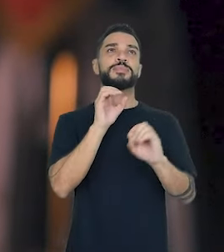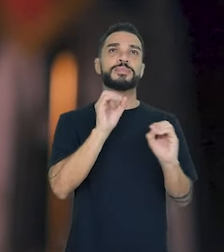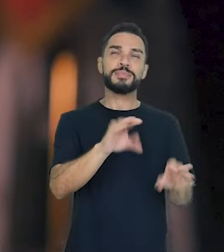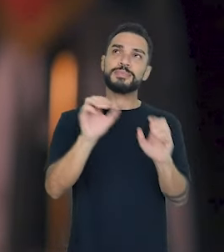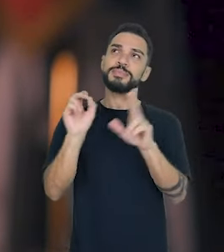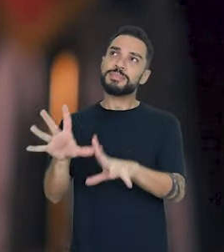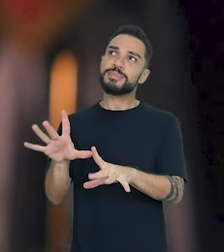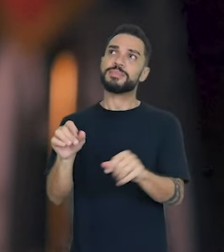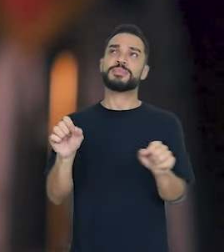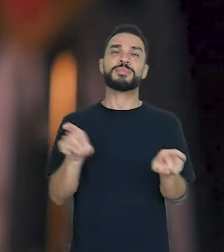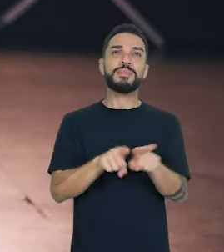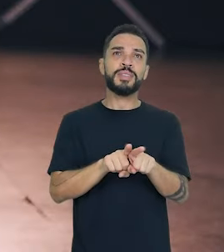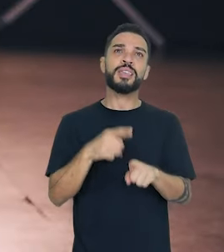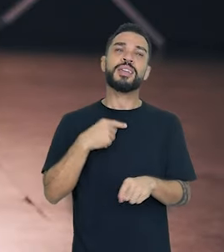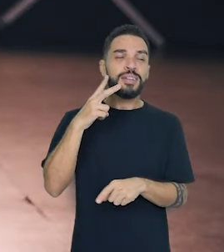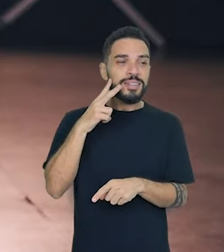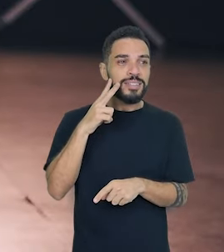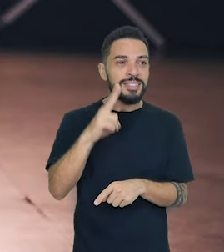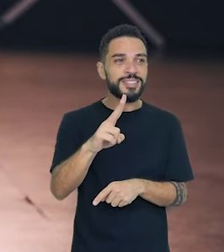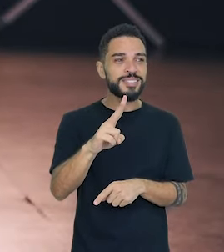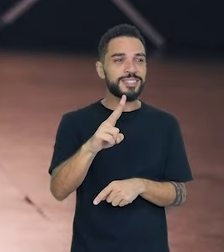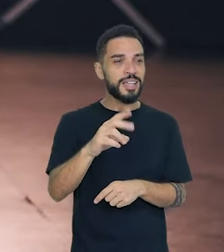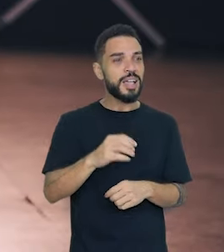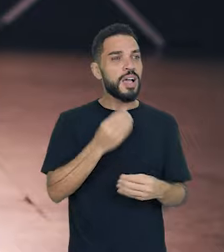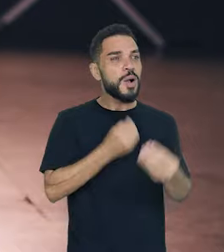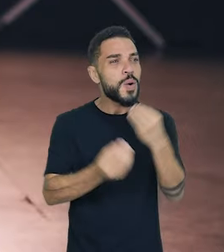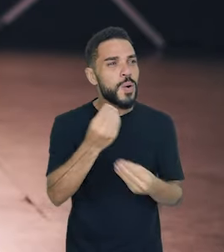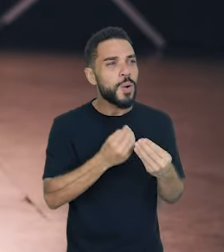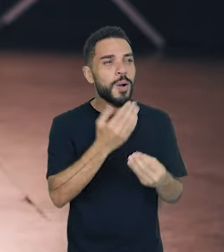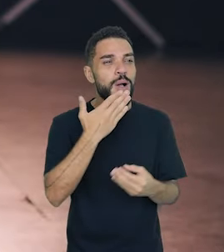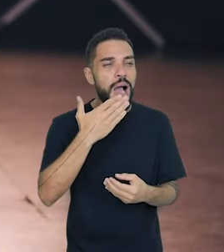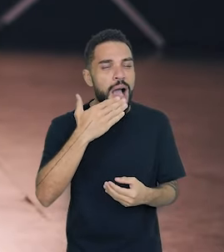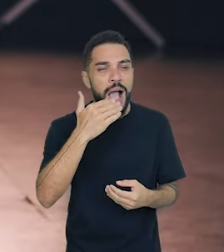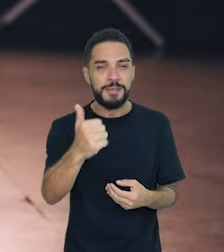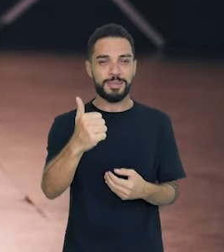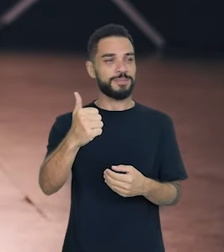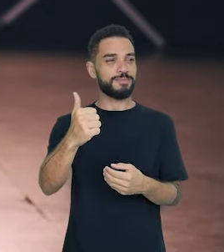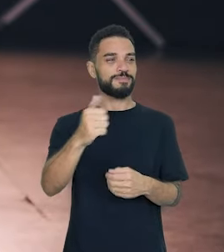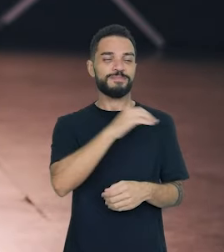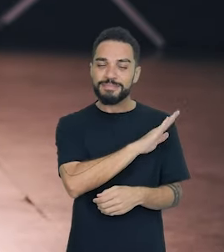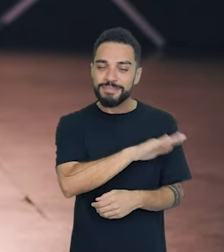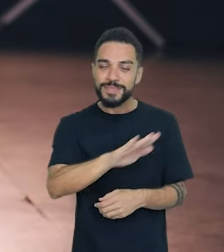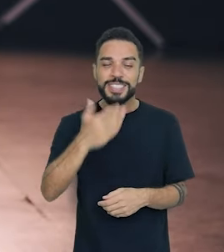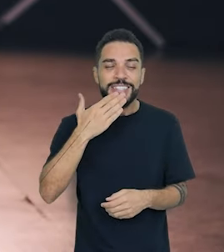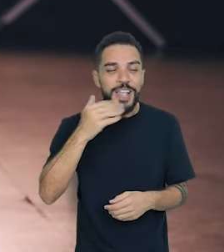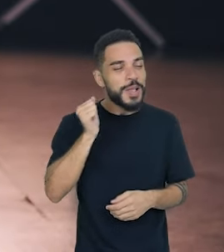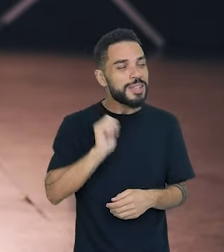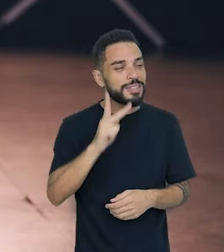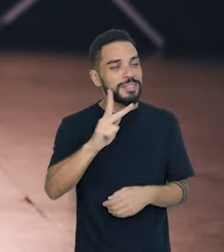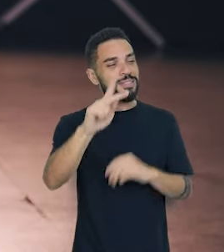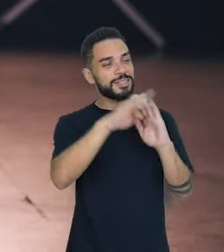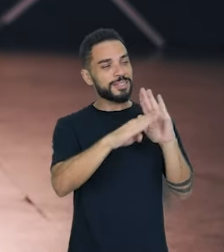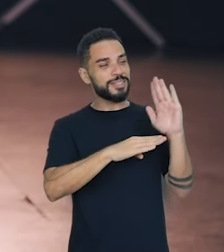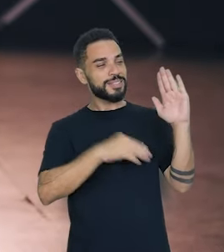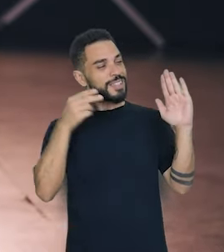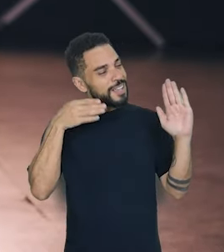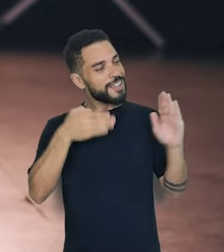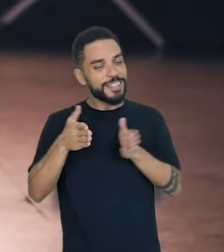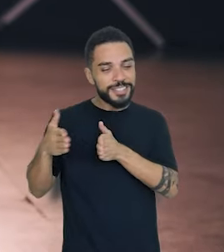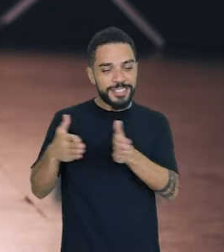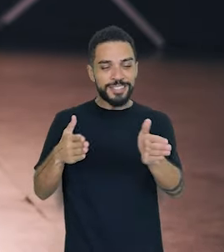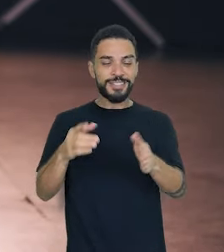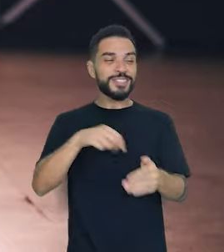E eu vejo aquela evolução, vejo aquelas crianças pensando. Aí vou na escola de São na avenida, eles tudo bonitinho dançando. Falo,